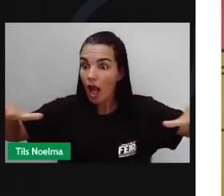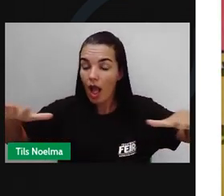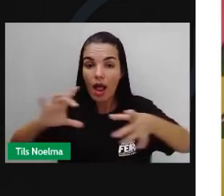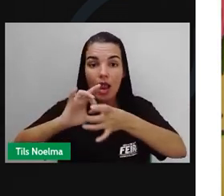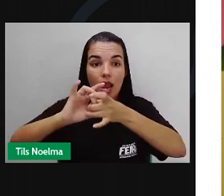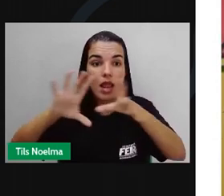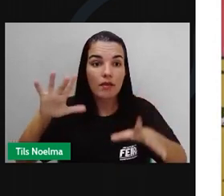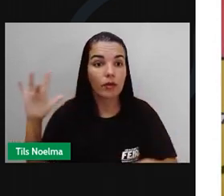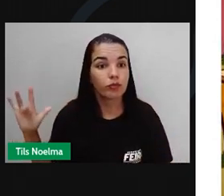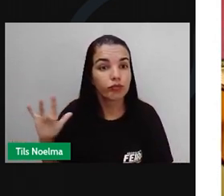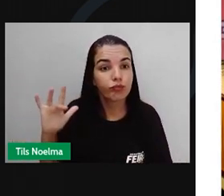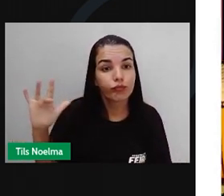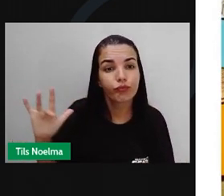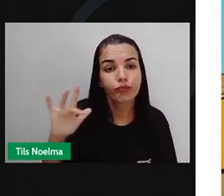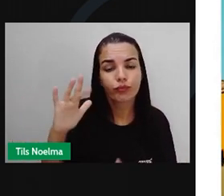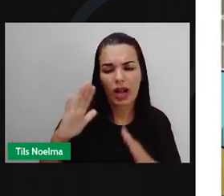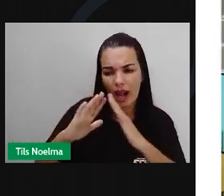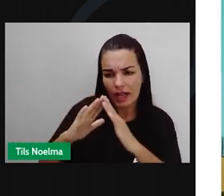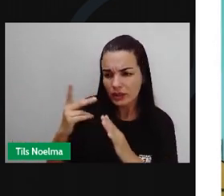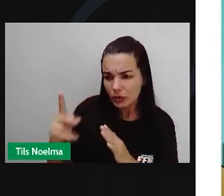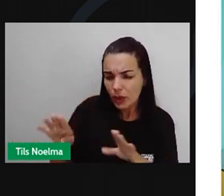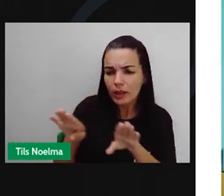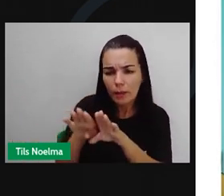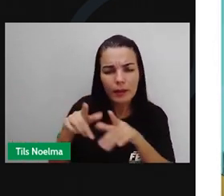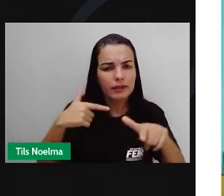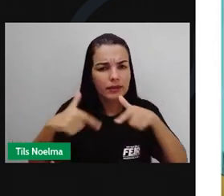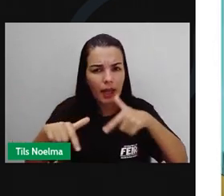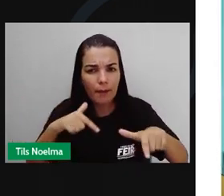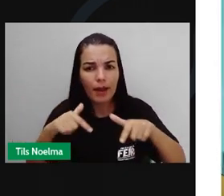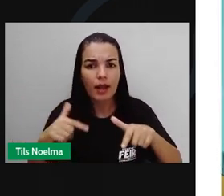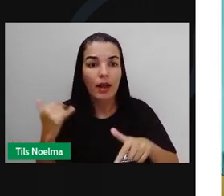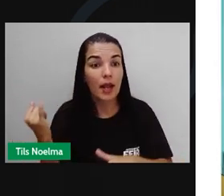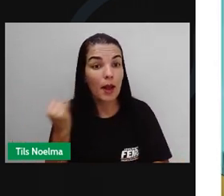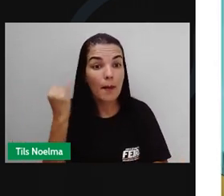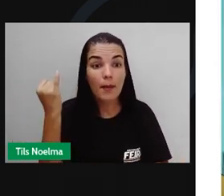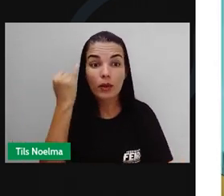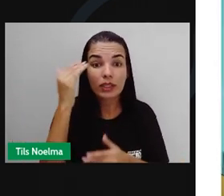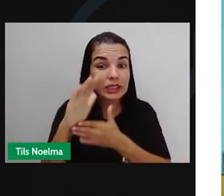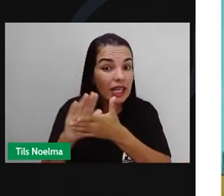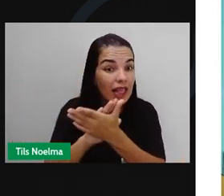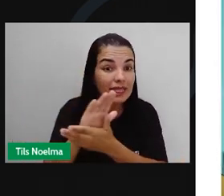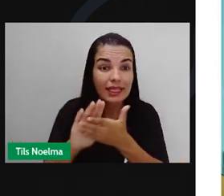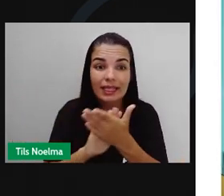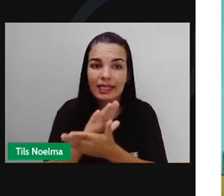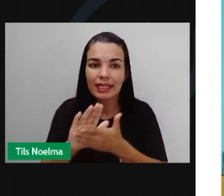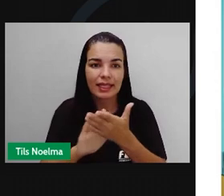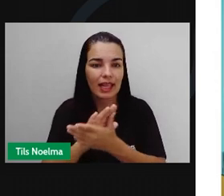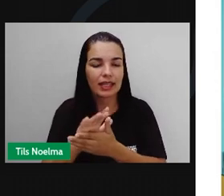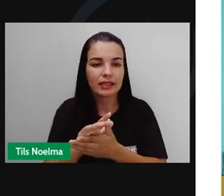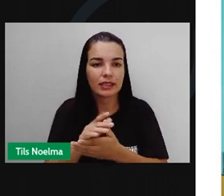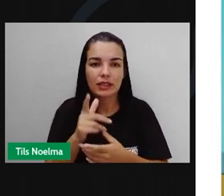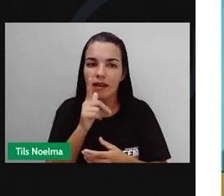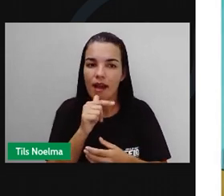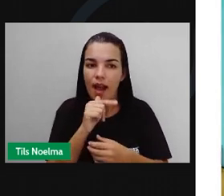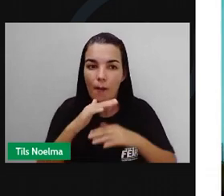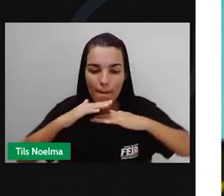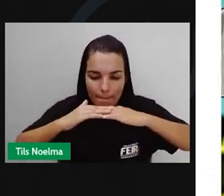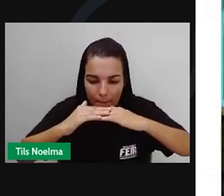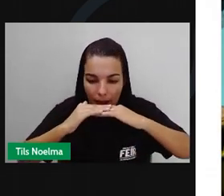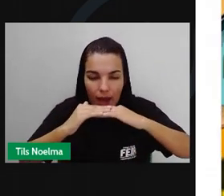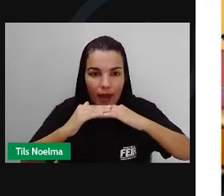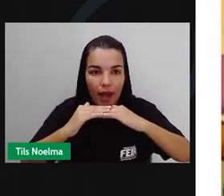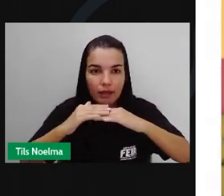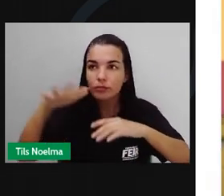tanto na sua casa quanto no trabalho. É importante não deixar nada que possa acumular água exposto ao